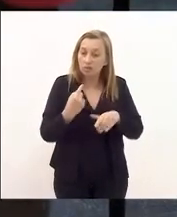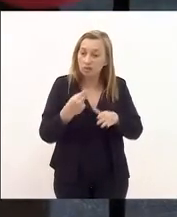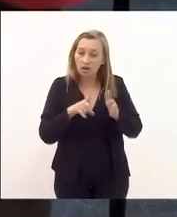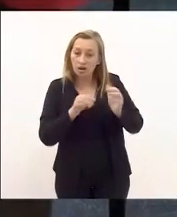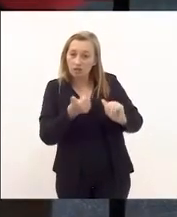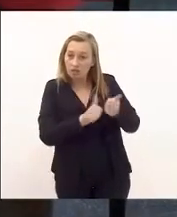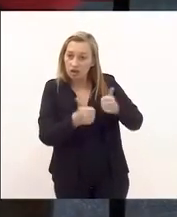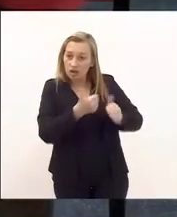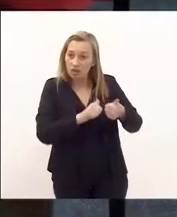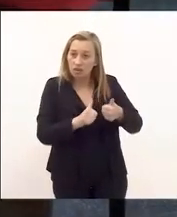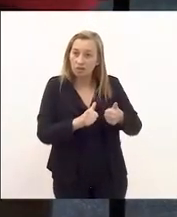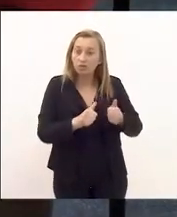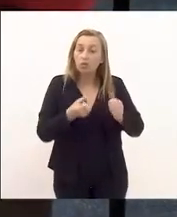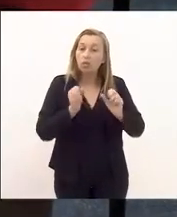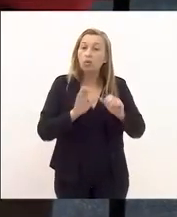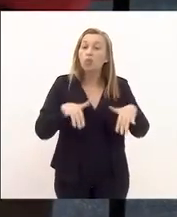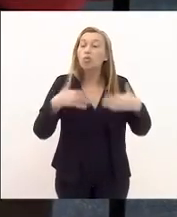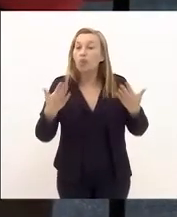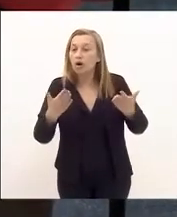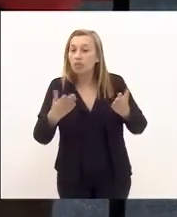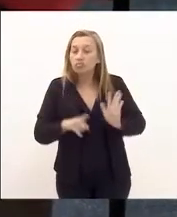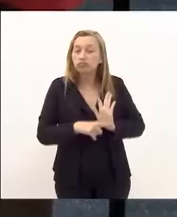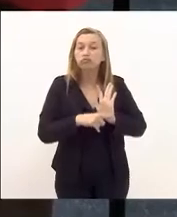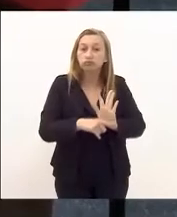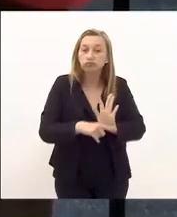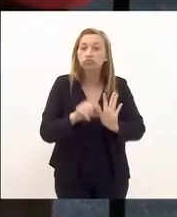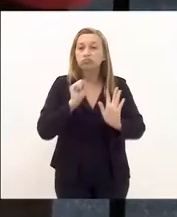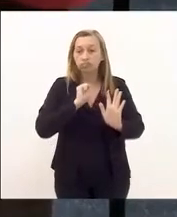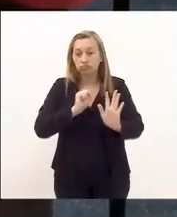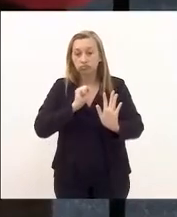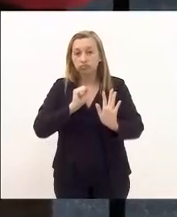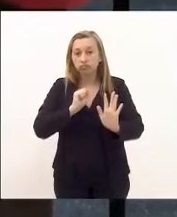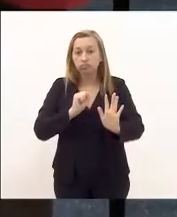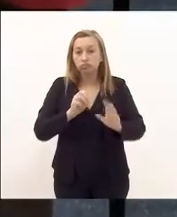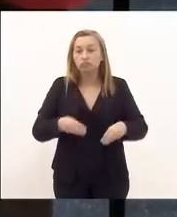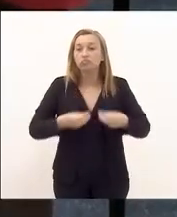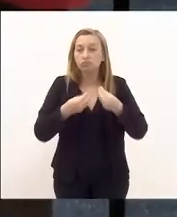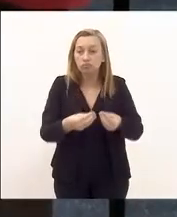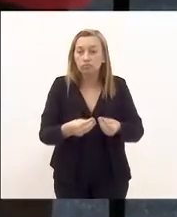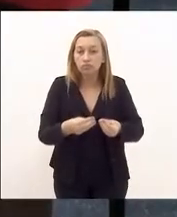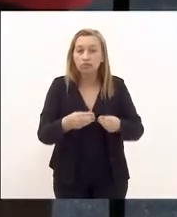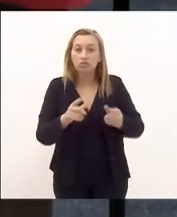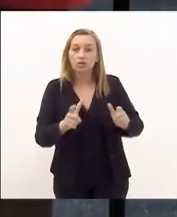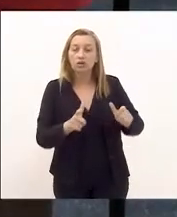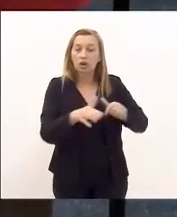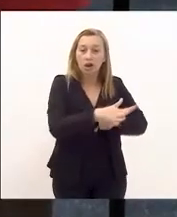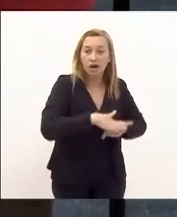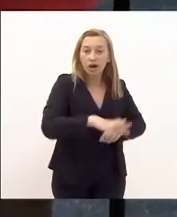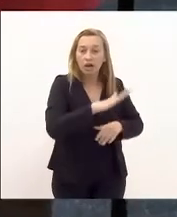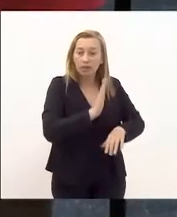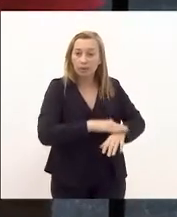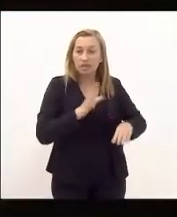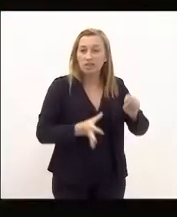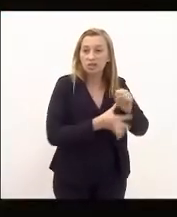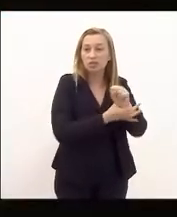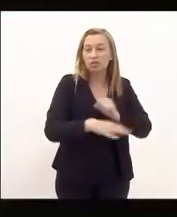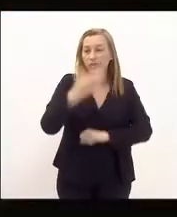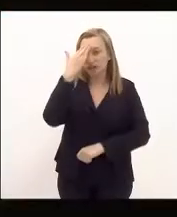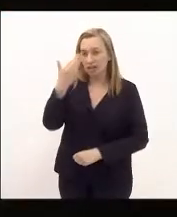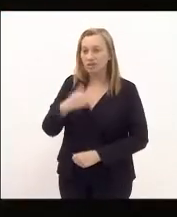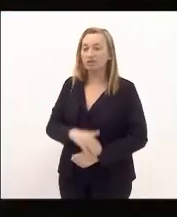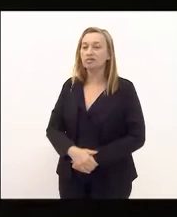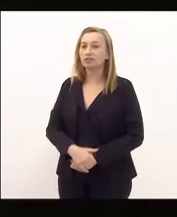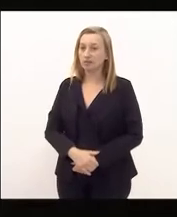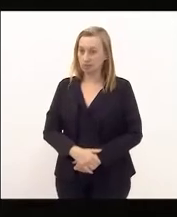avaliar qual a contribuição que nós podemos dar para tornar aquele ambiente um ambiente mais seguro. Obrigada, sim? Sim.